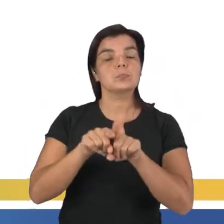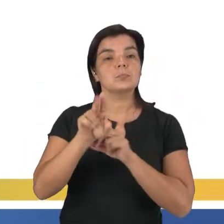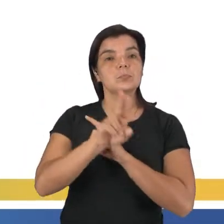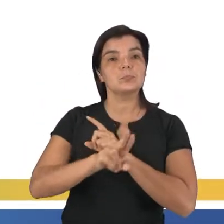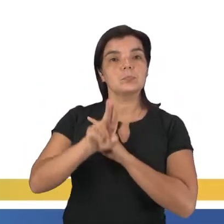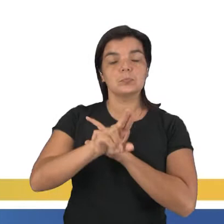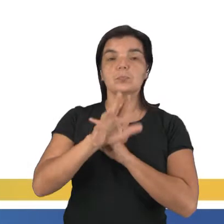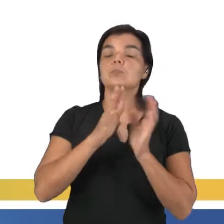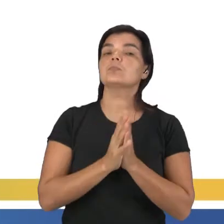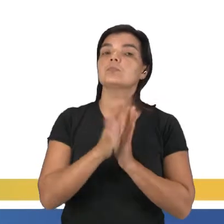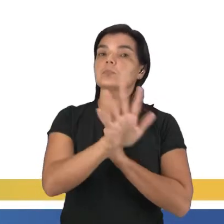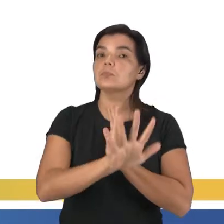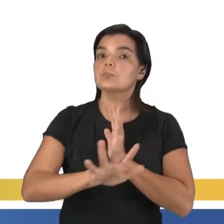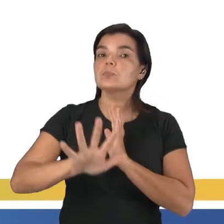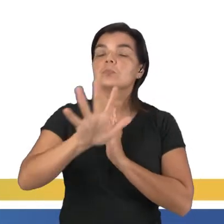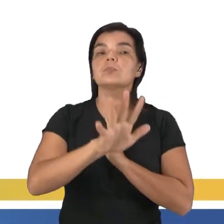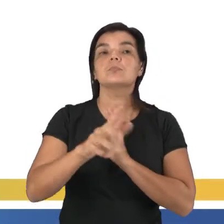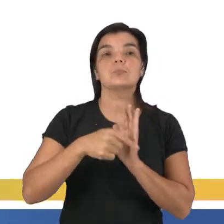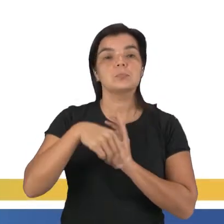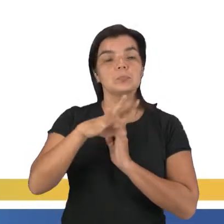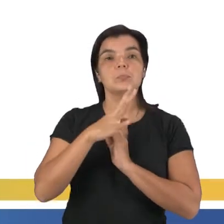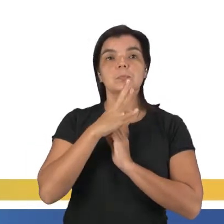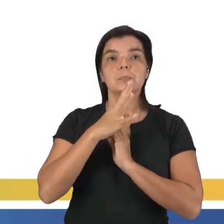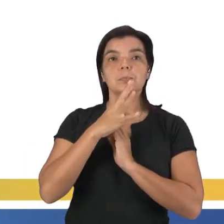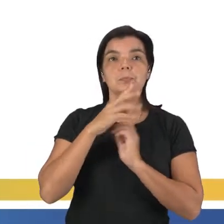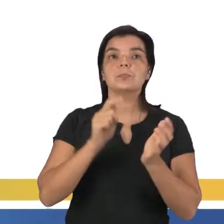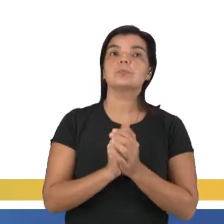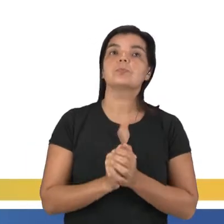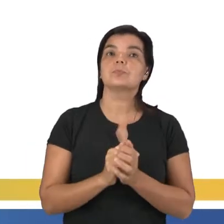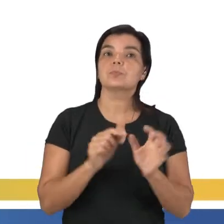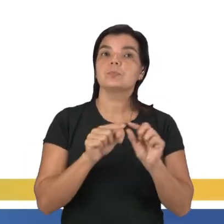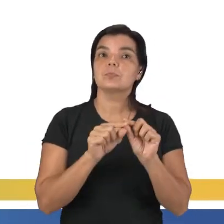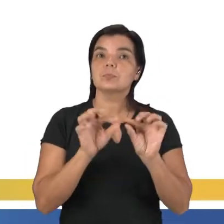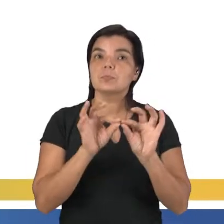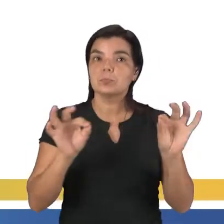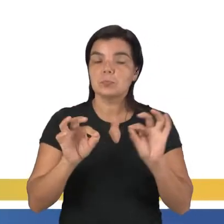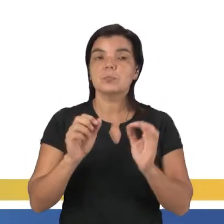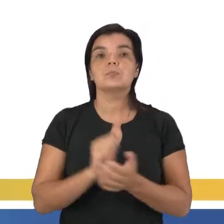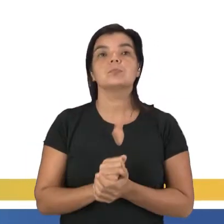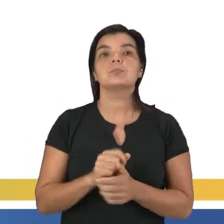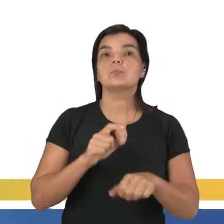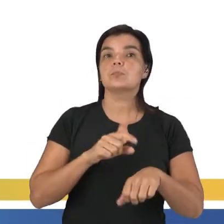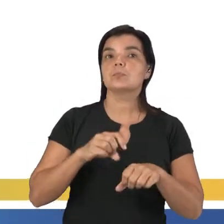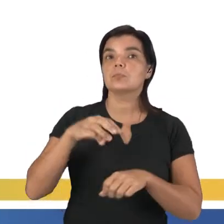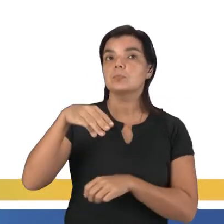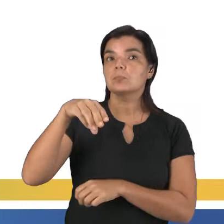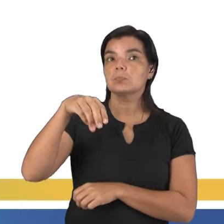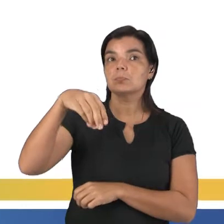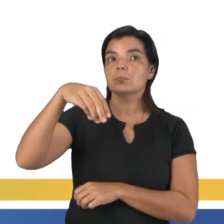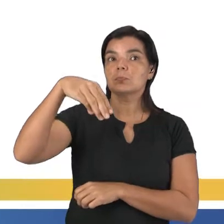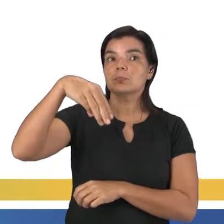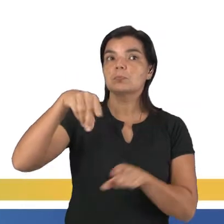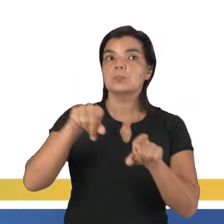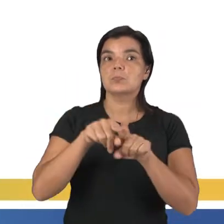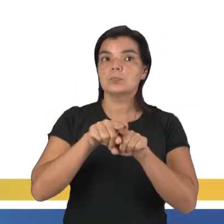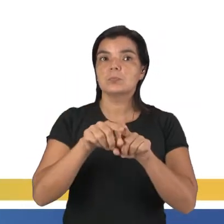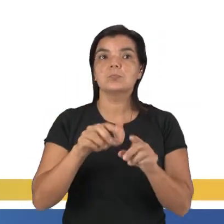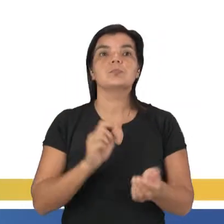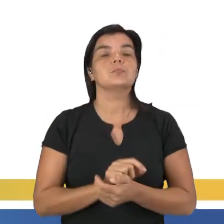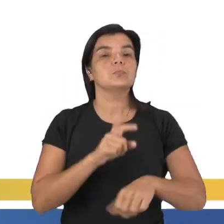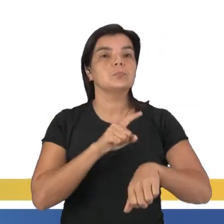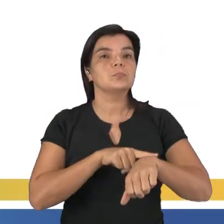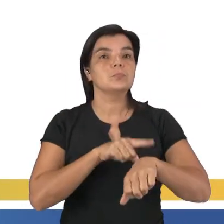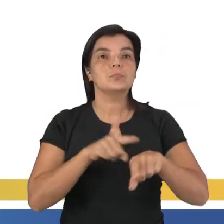são universais, né? As mais conhecidas são comprimento, massa e tempo. Sempre relacione que essas